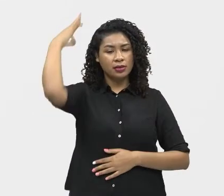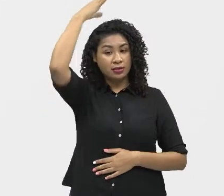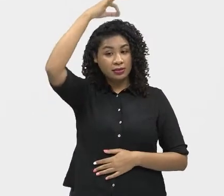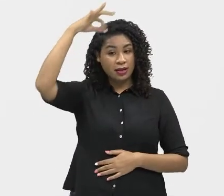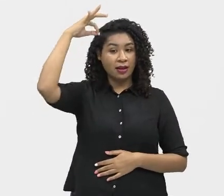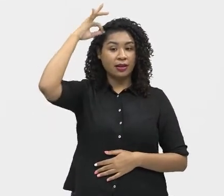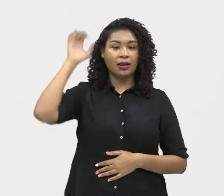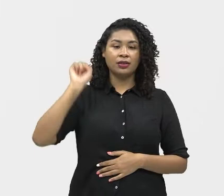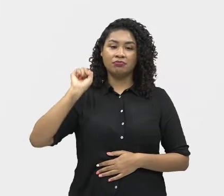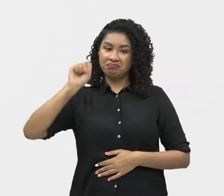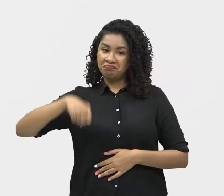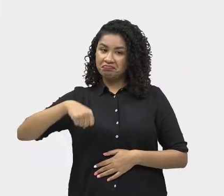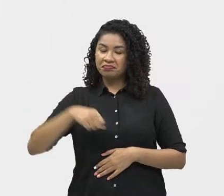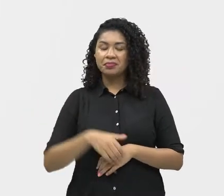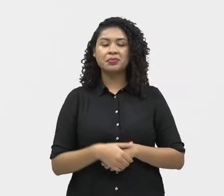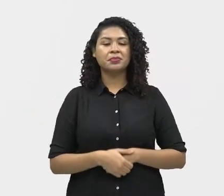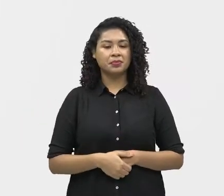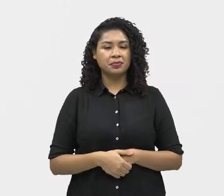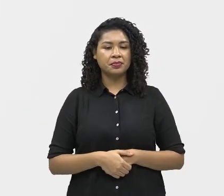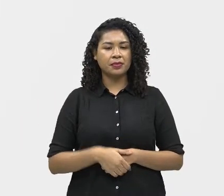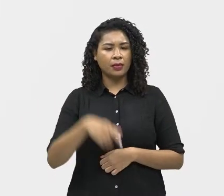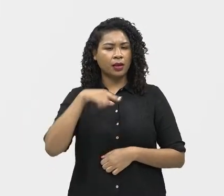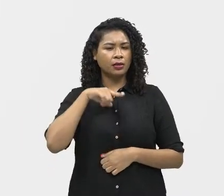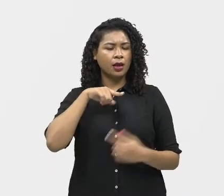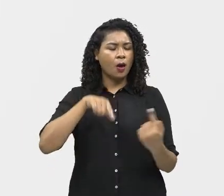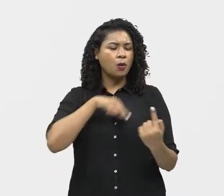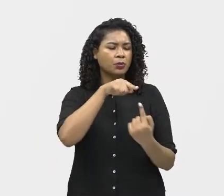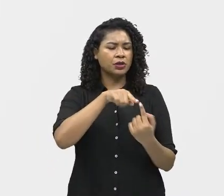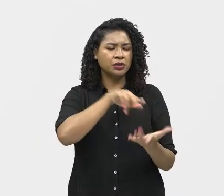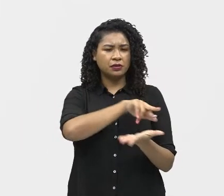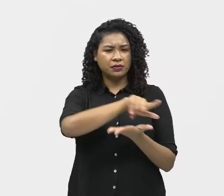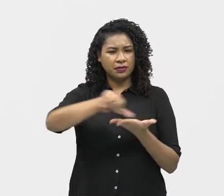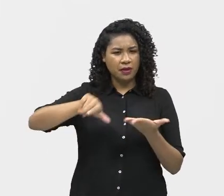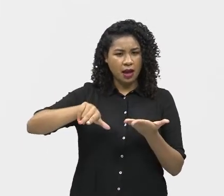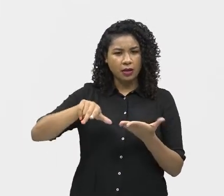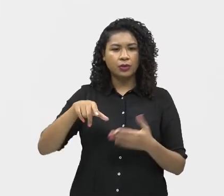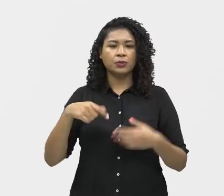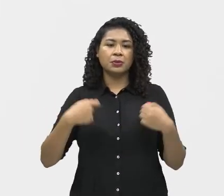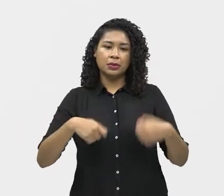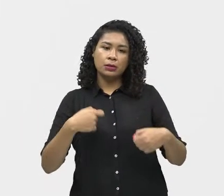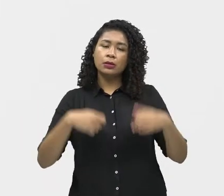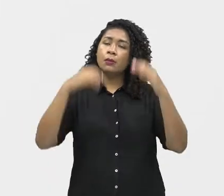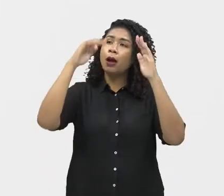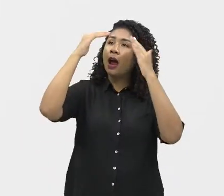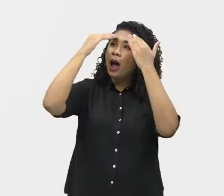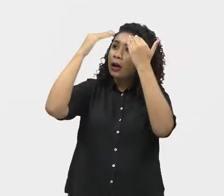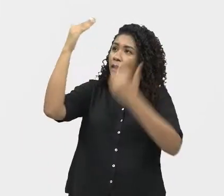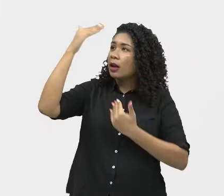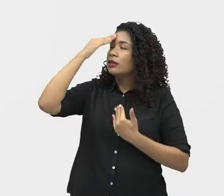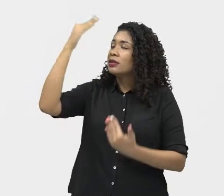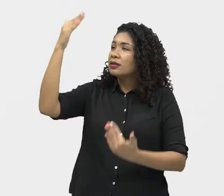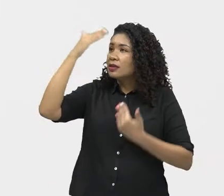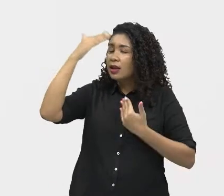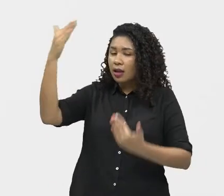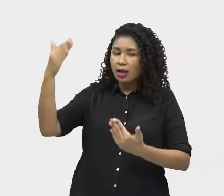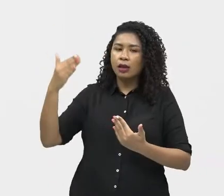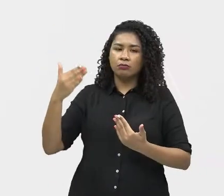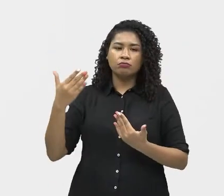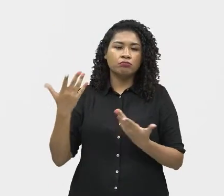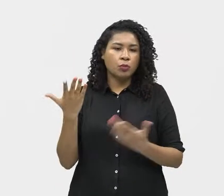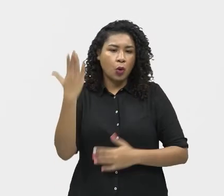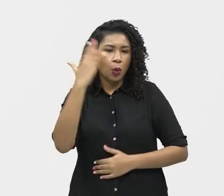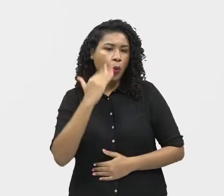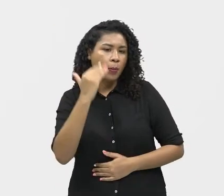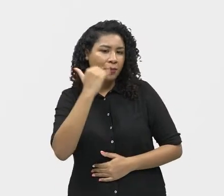Então, a dança tem várias funções. Ela serve para agradecer aos deuses por uma boa caça, uma